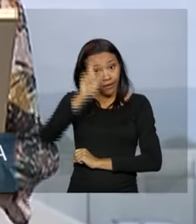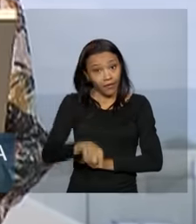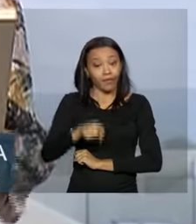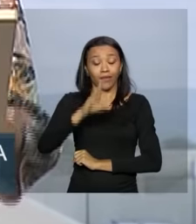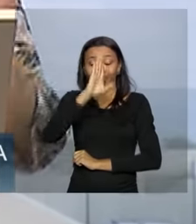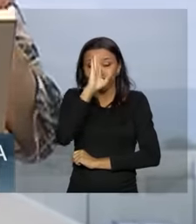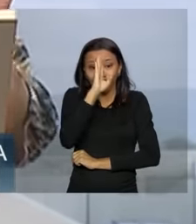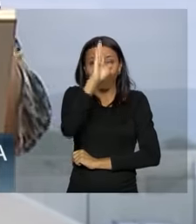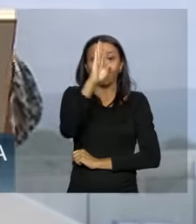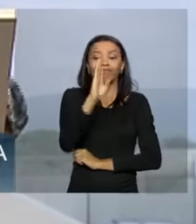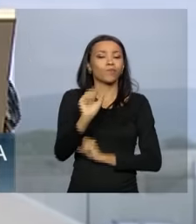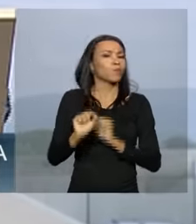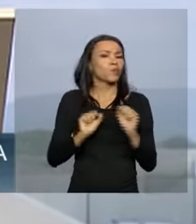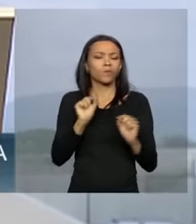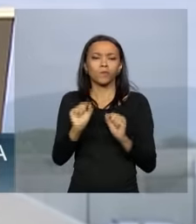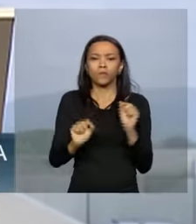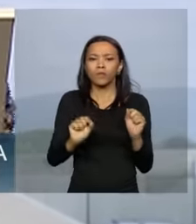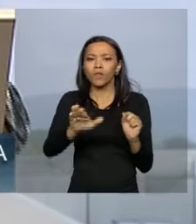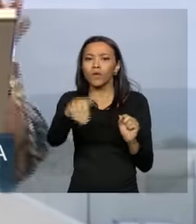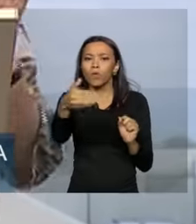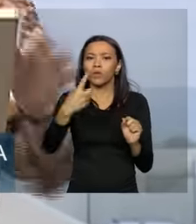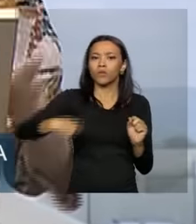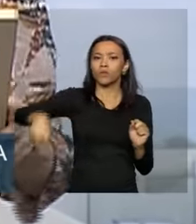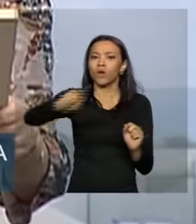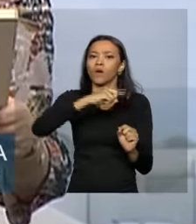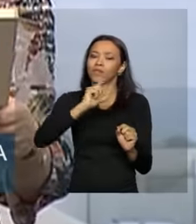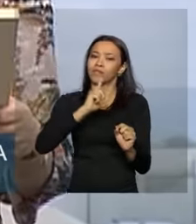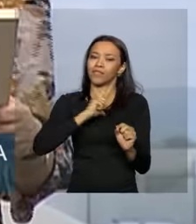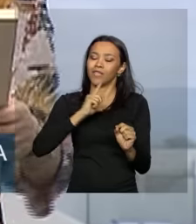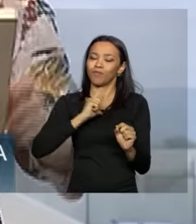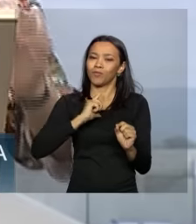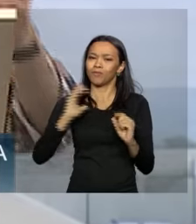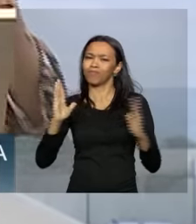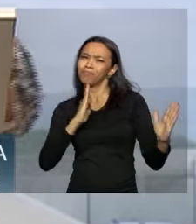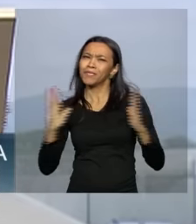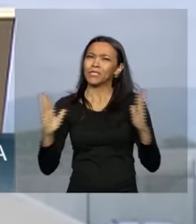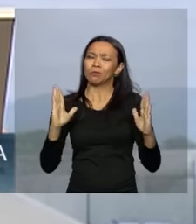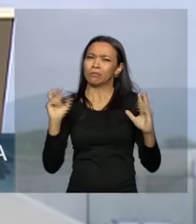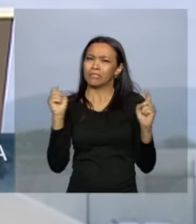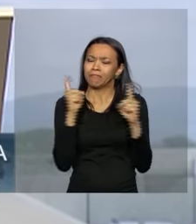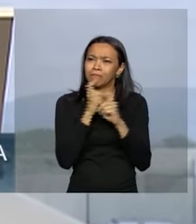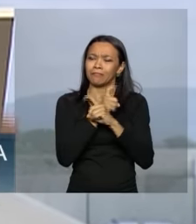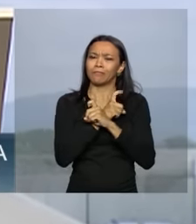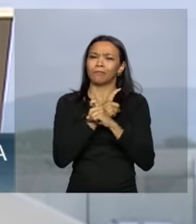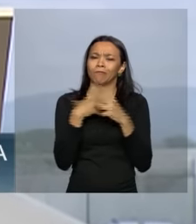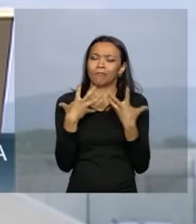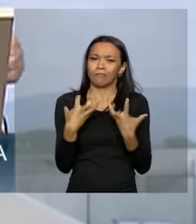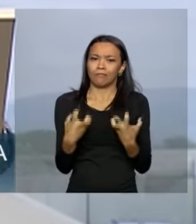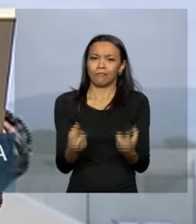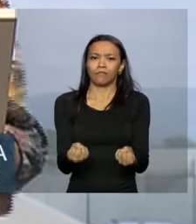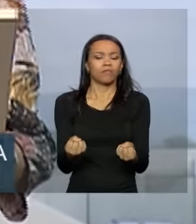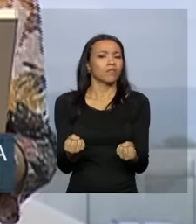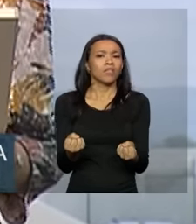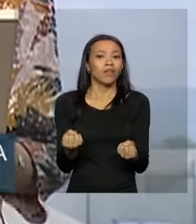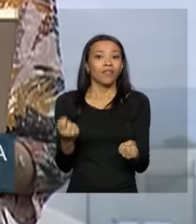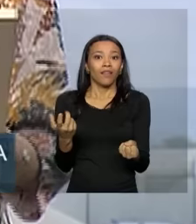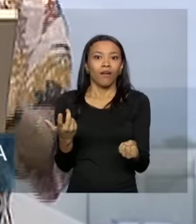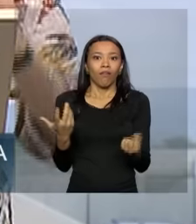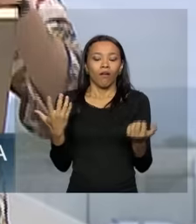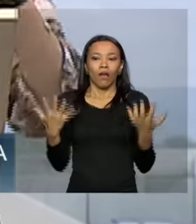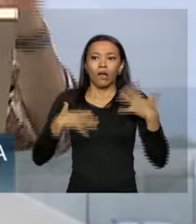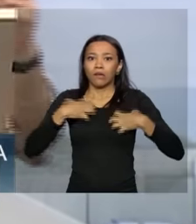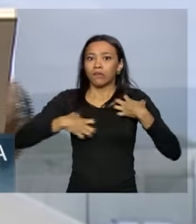fundamental, quando a gente tem momentos de dificuldade, a gente mostrar não